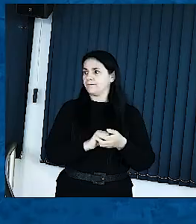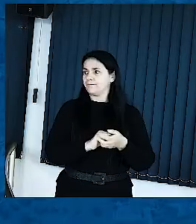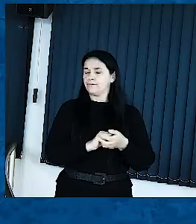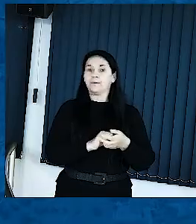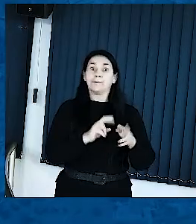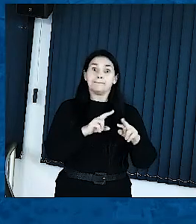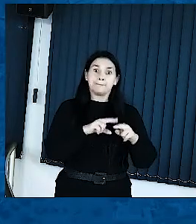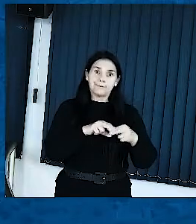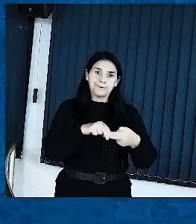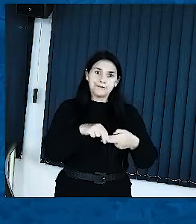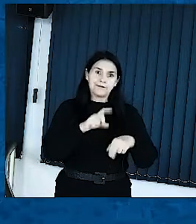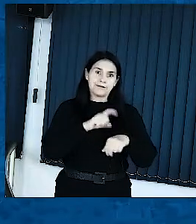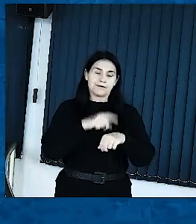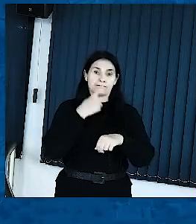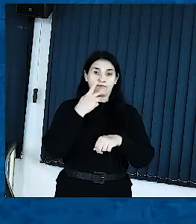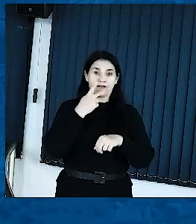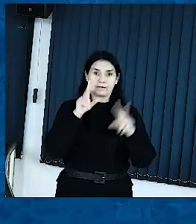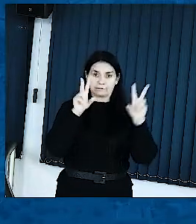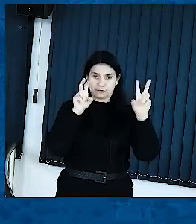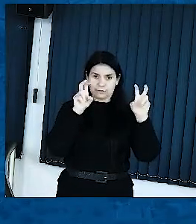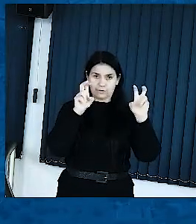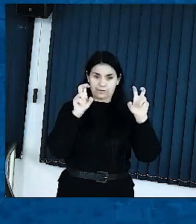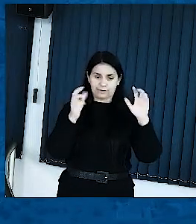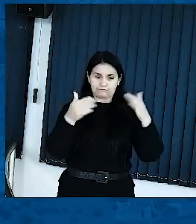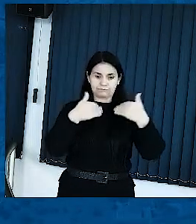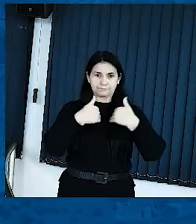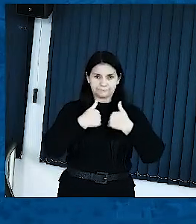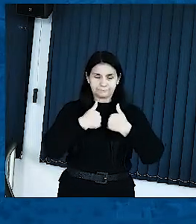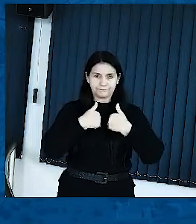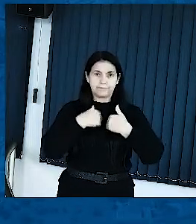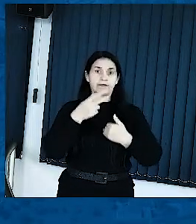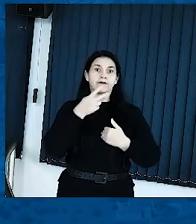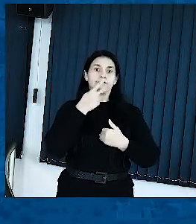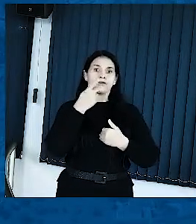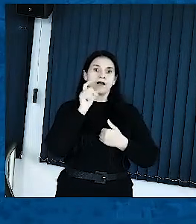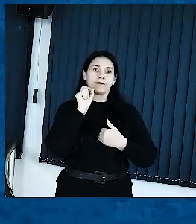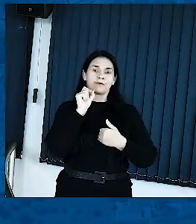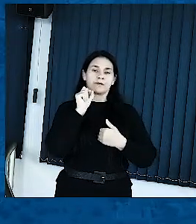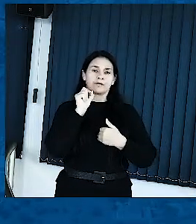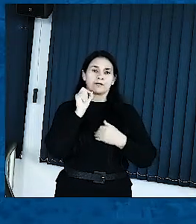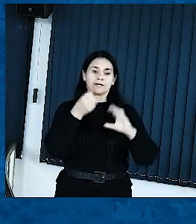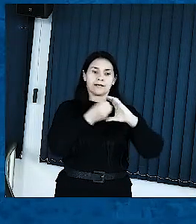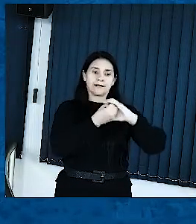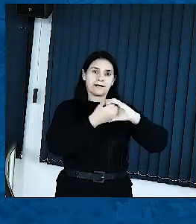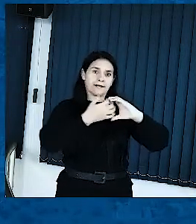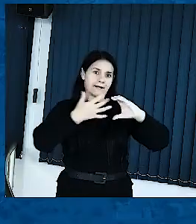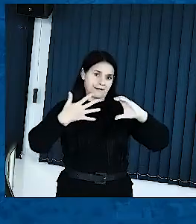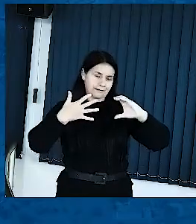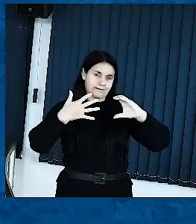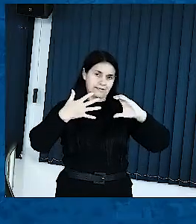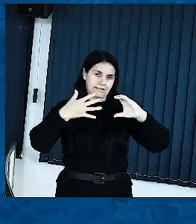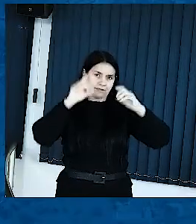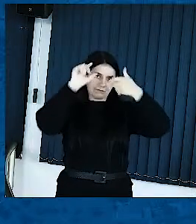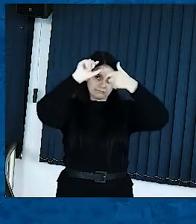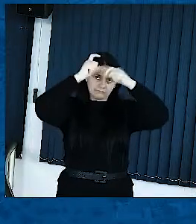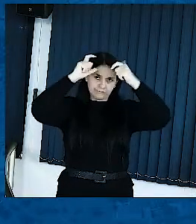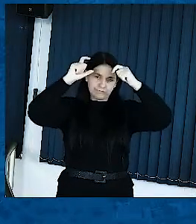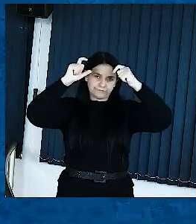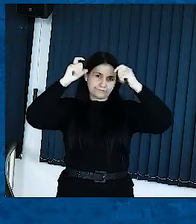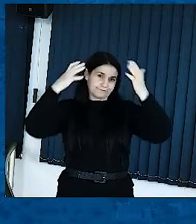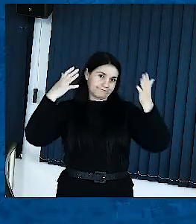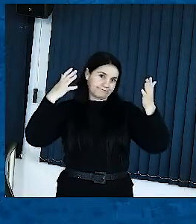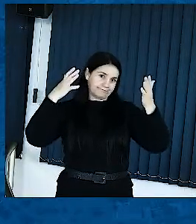Por isso que quando a gente fala em autismo, a gente fala em espectro. Estou perdido aqui porque são 2 lugares para